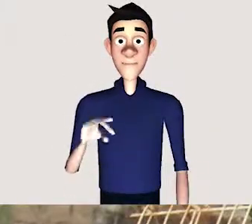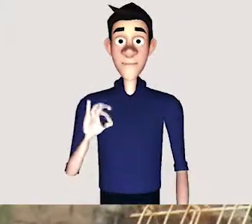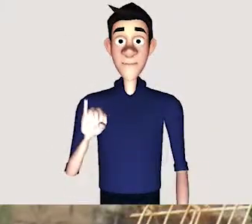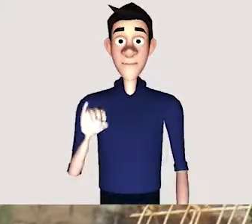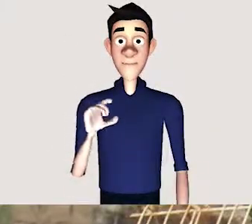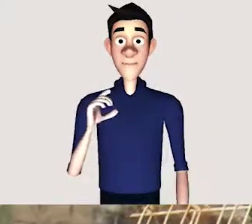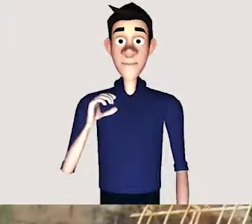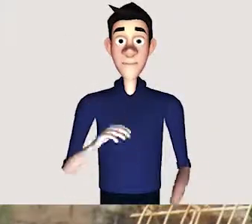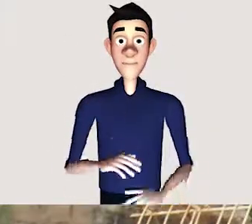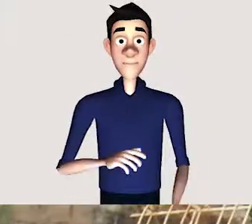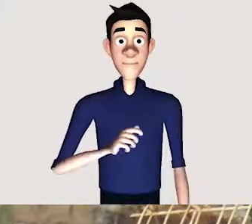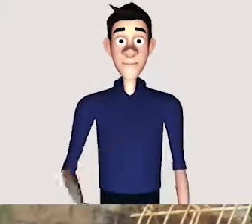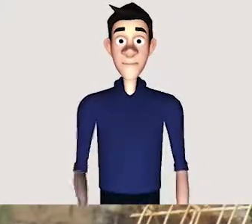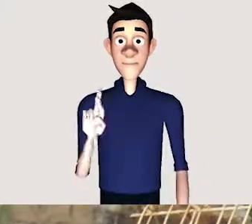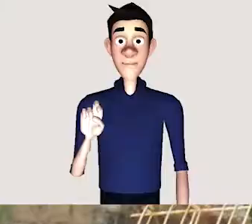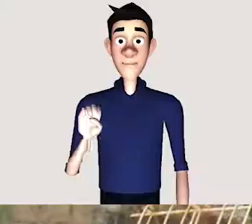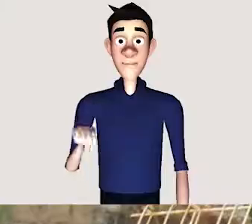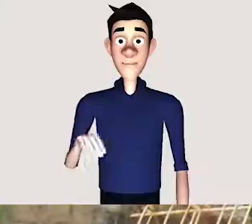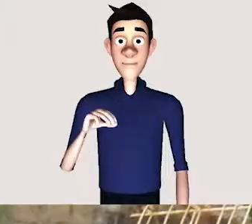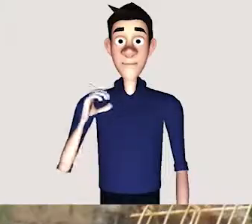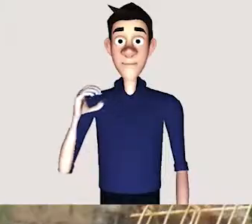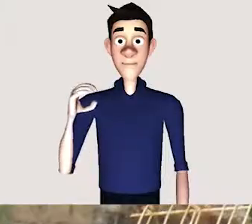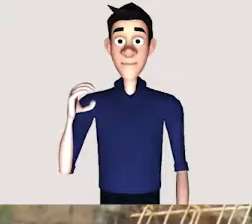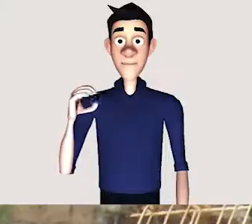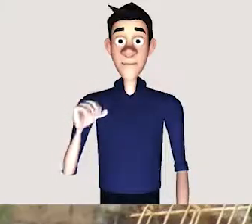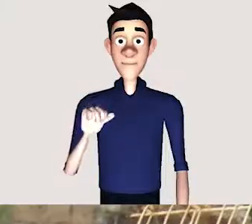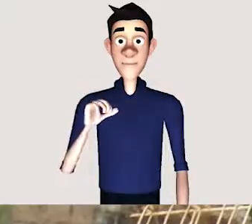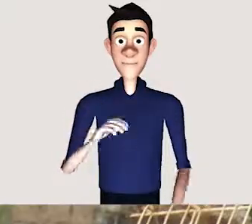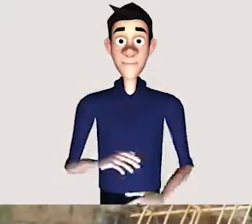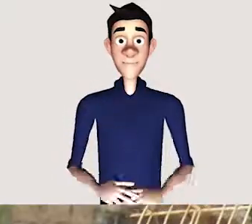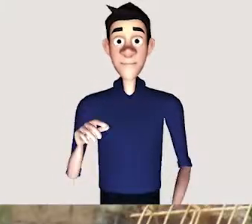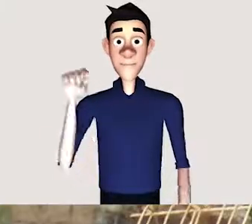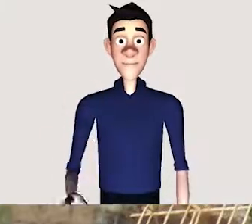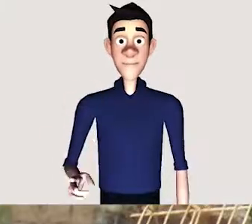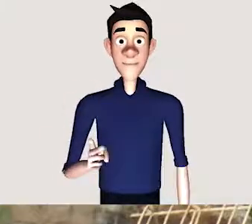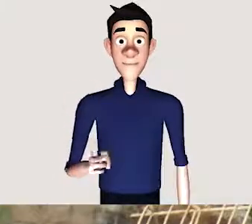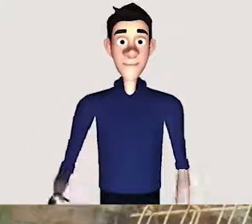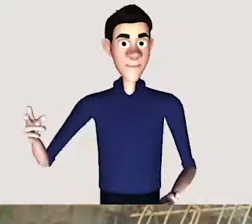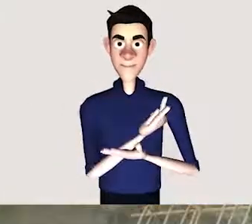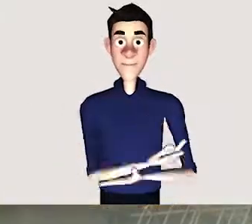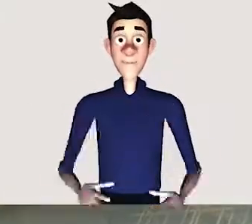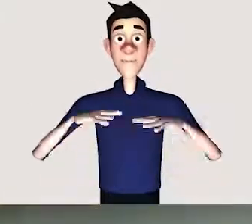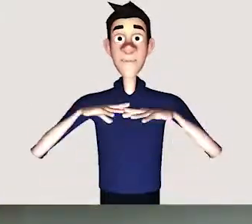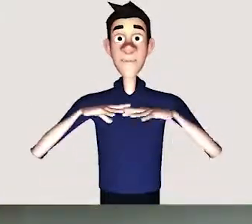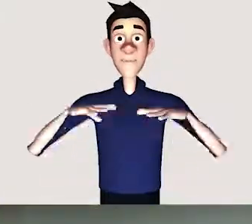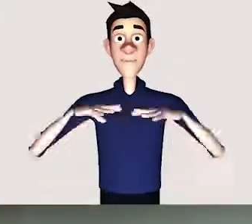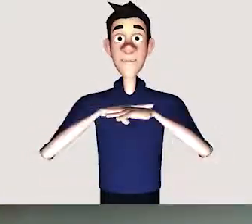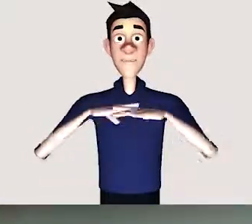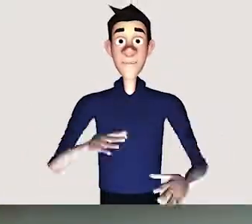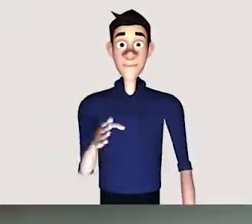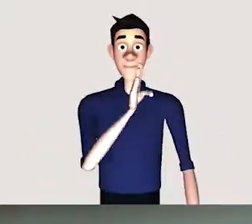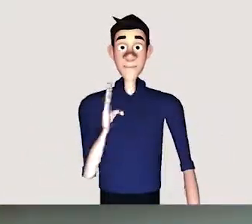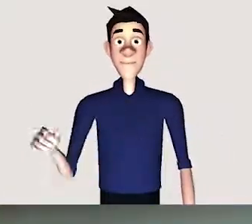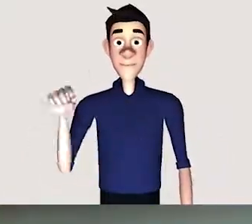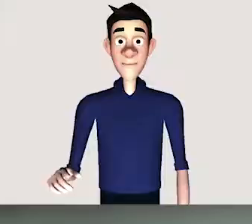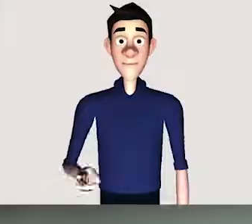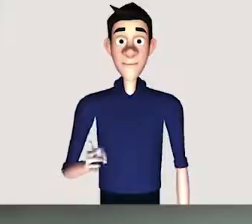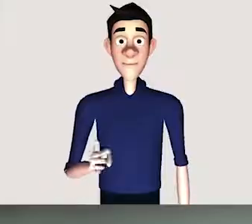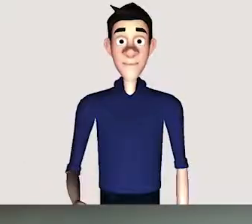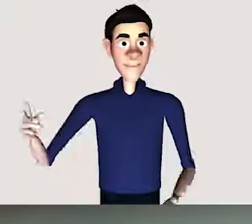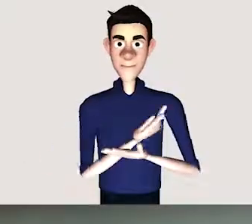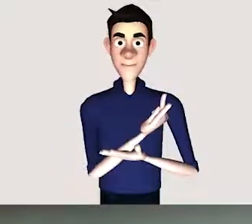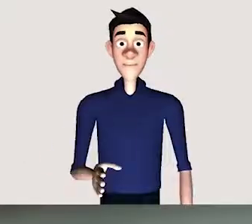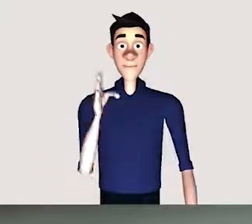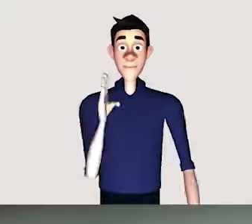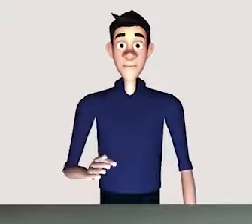comunidades populares, os povos quilombolas, os povos indígenas. Esses são os mais ameaçados. E aí já estamos